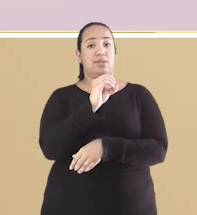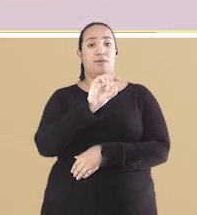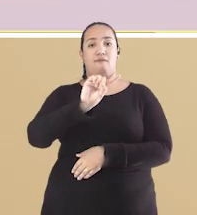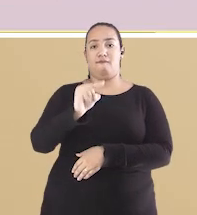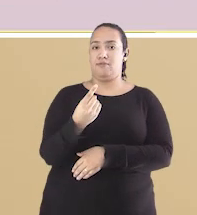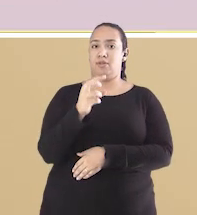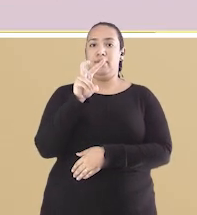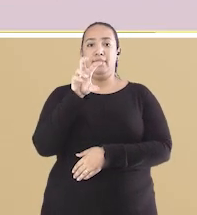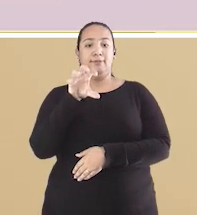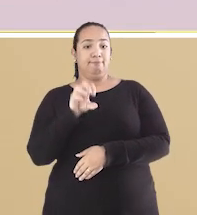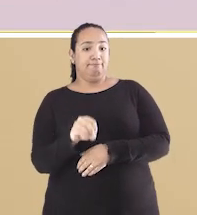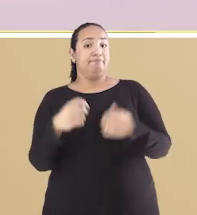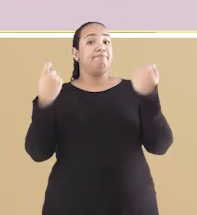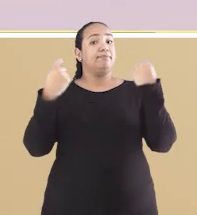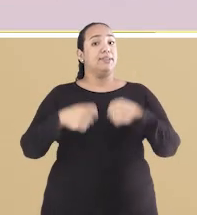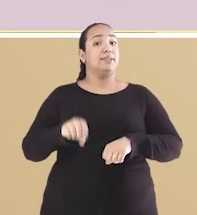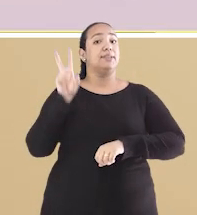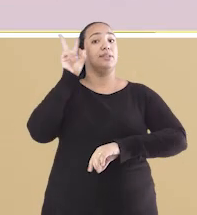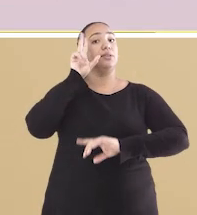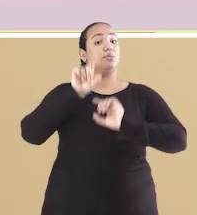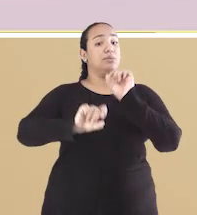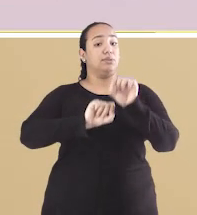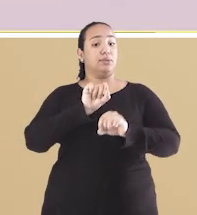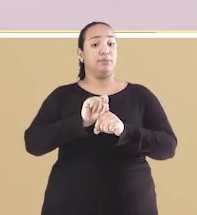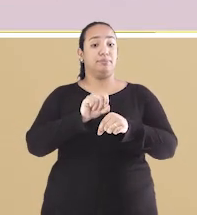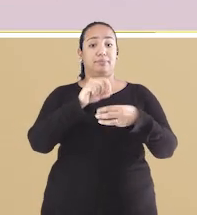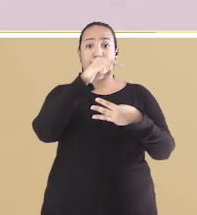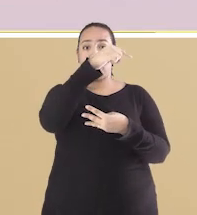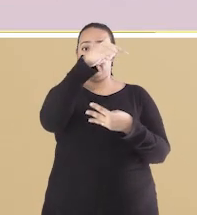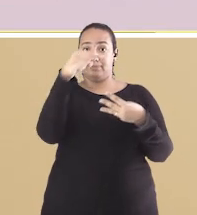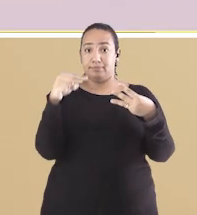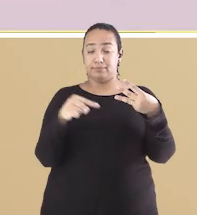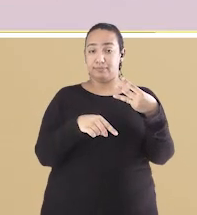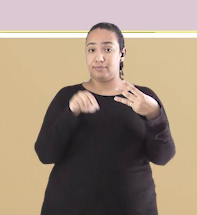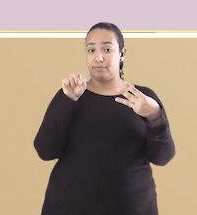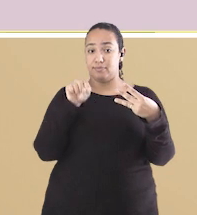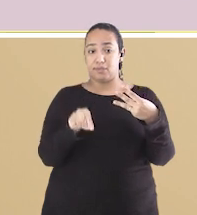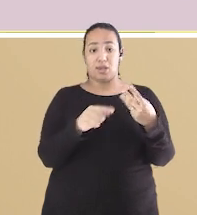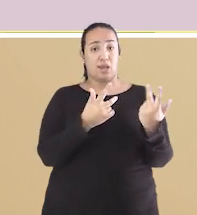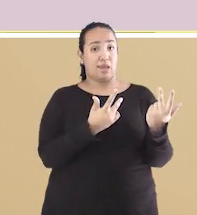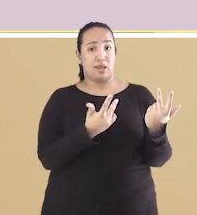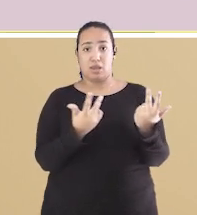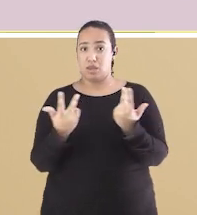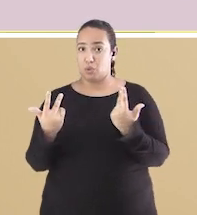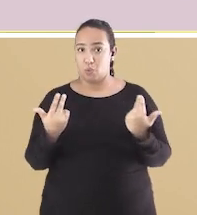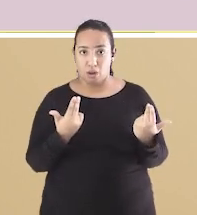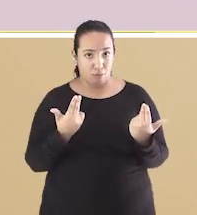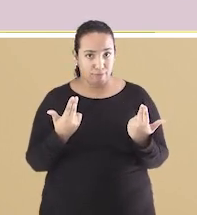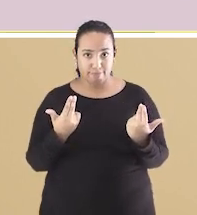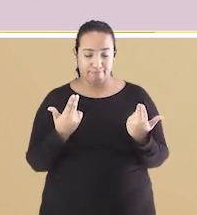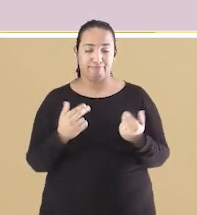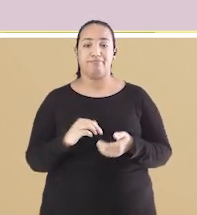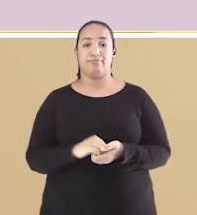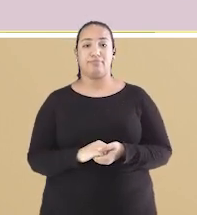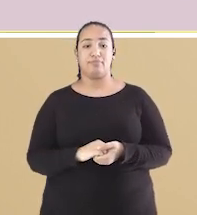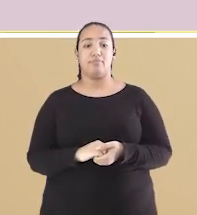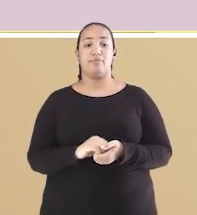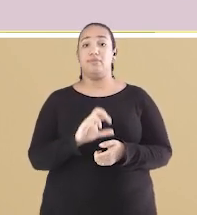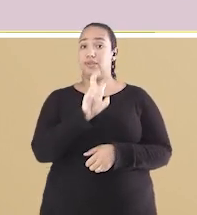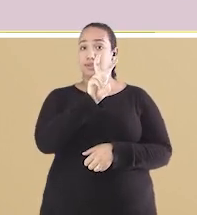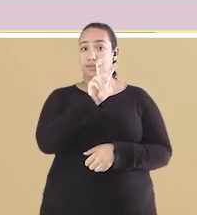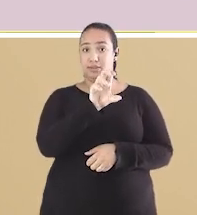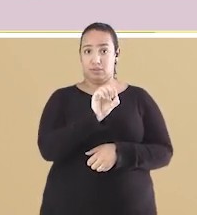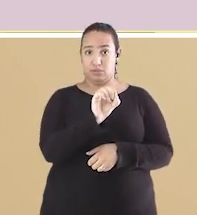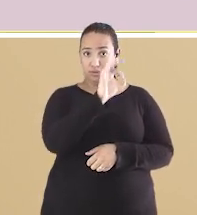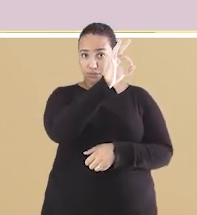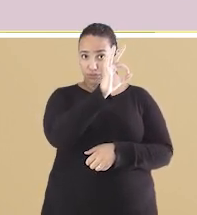Vale destacar que essas três formas de representar a porcentagem, elas são equivalentes. Ou seja,